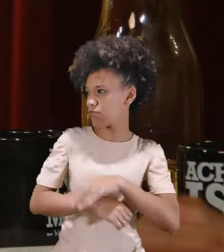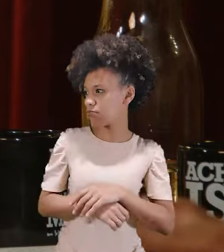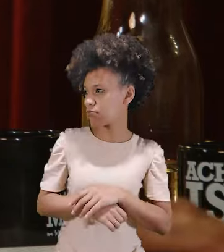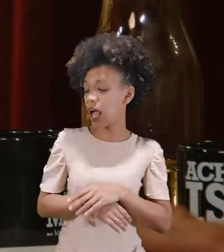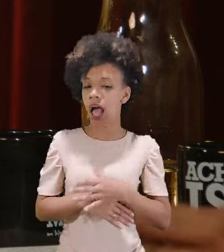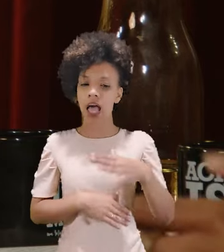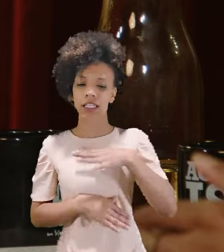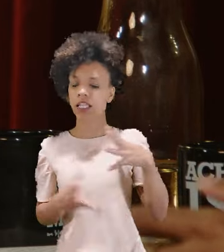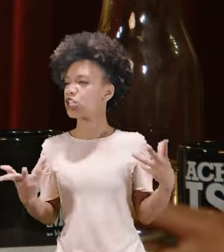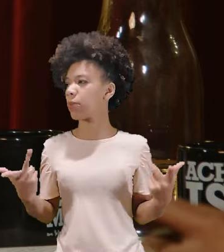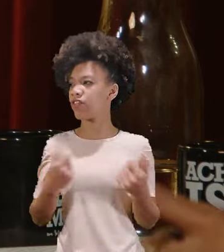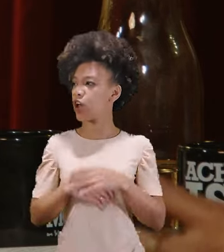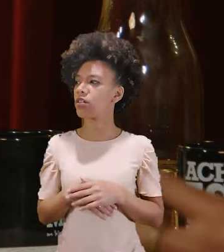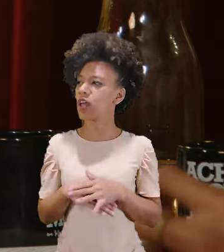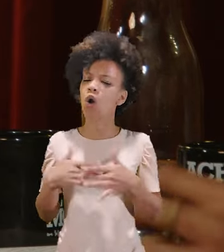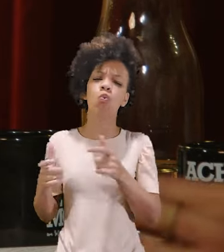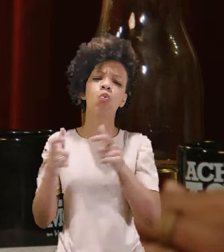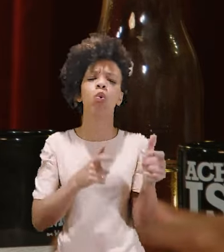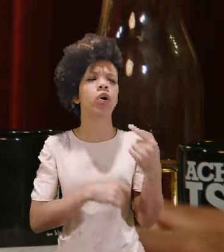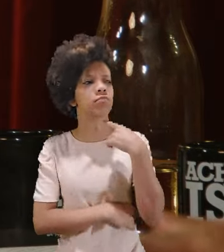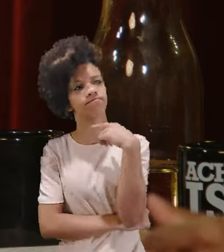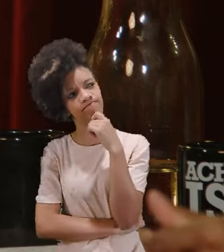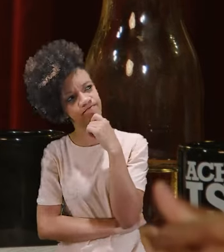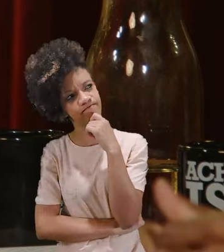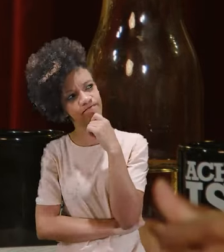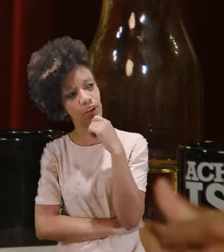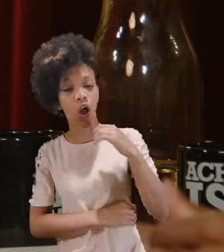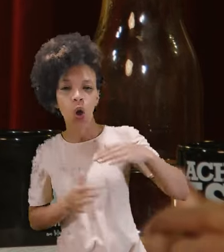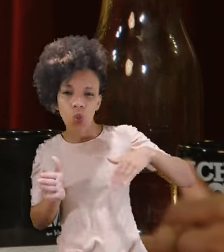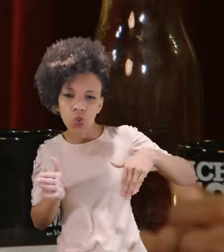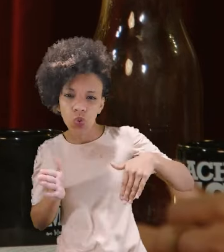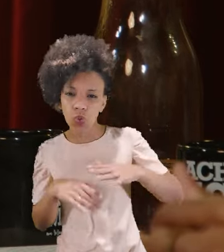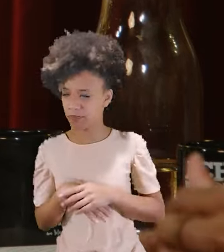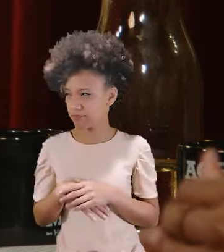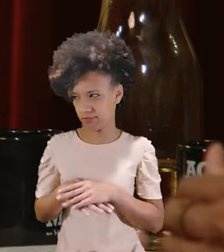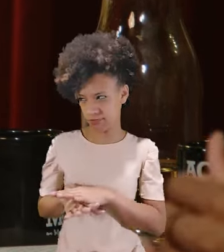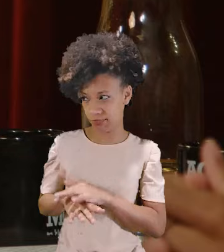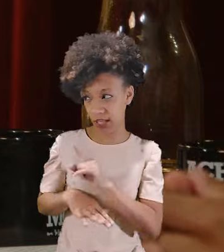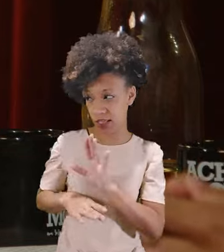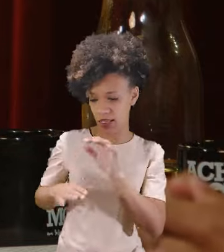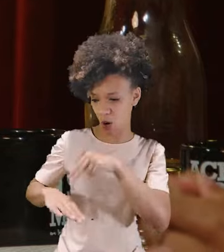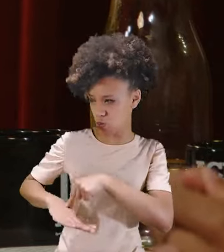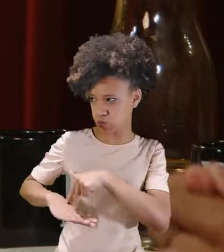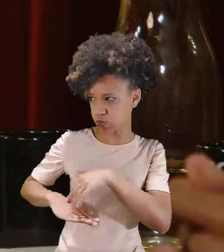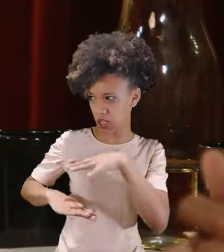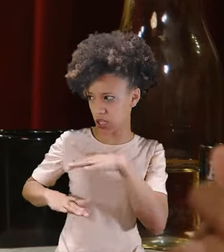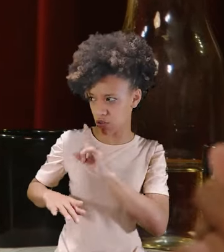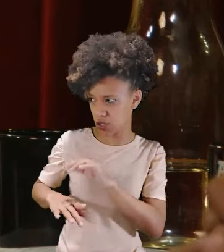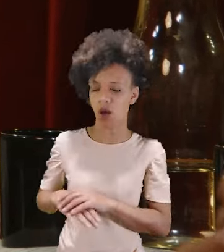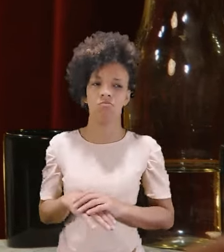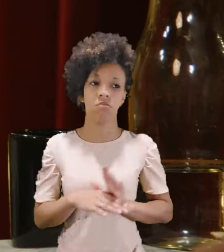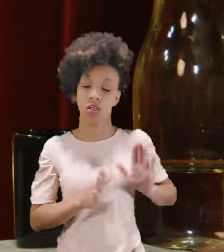de Janeiro a cidade maravilhosa todo mundo fala qual que é o lugar que você fala cara no mar não tô falando na terra ainda vão dos